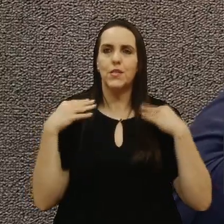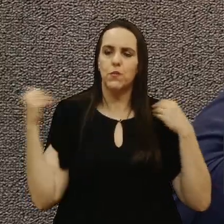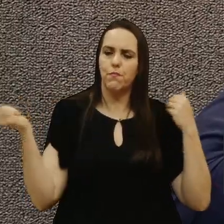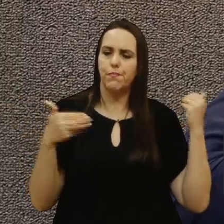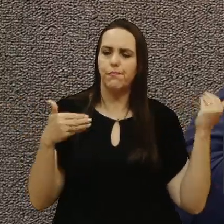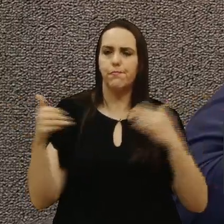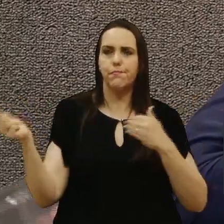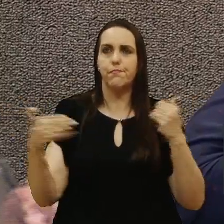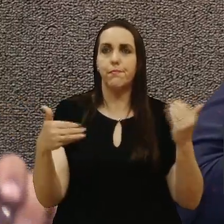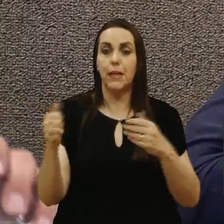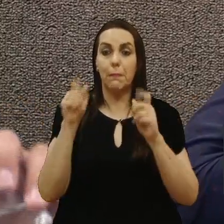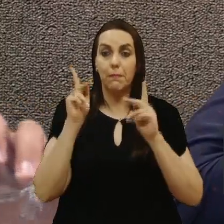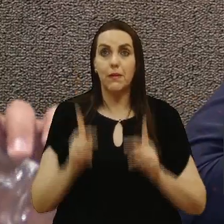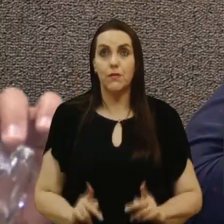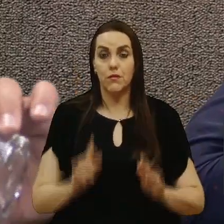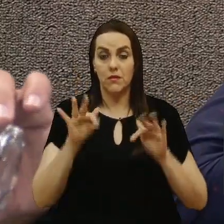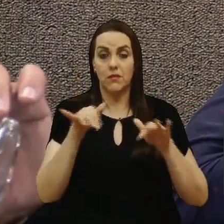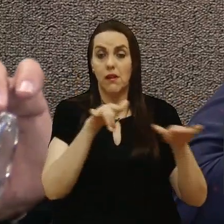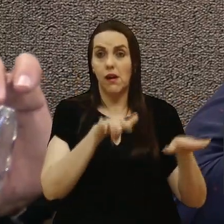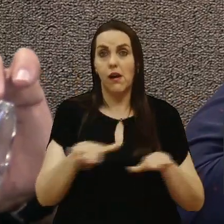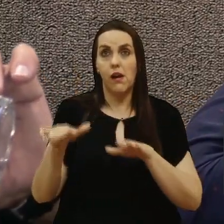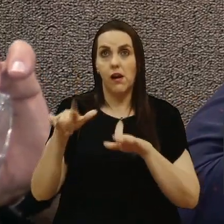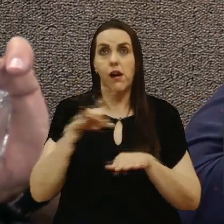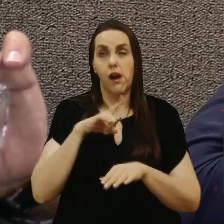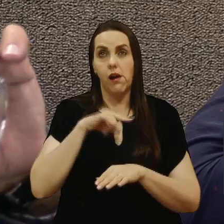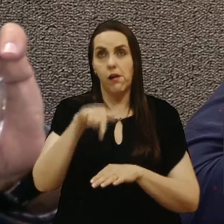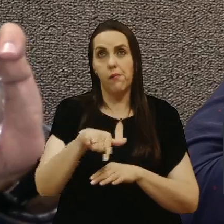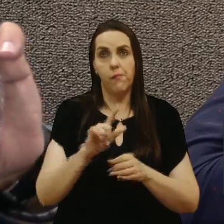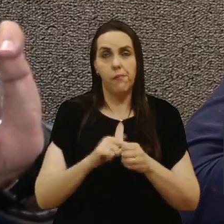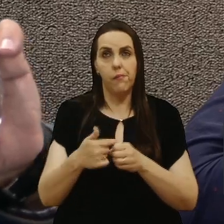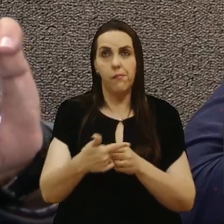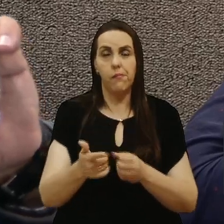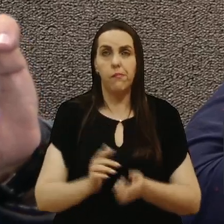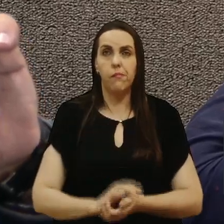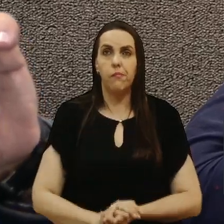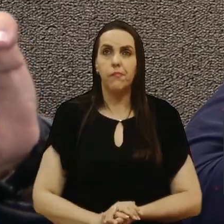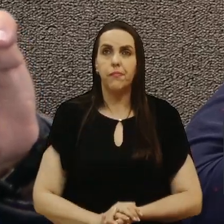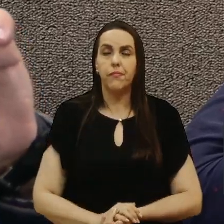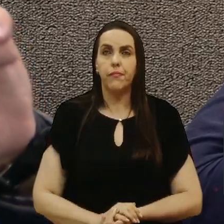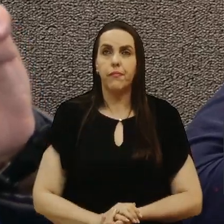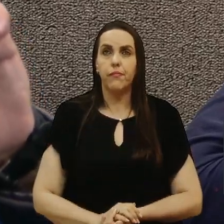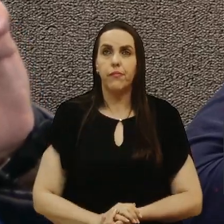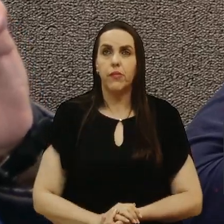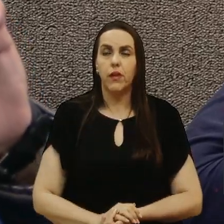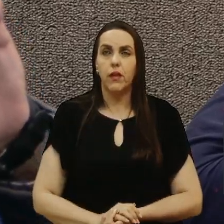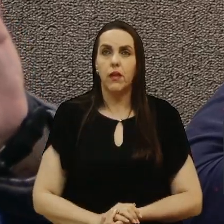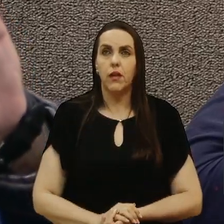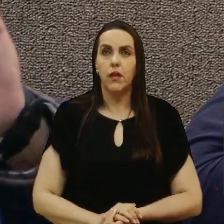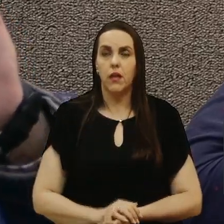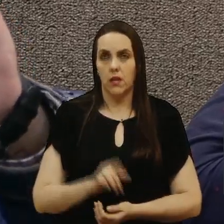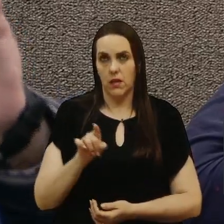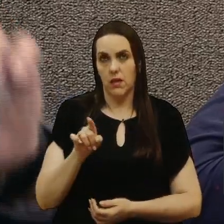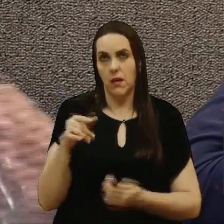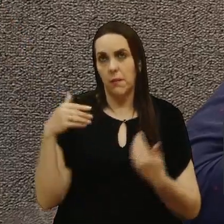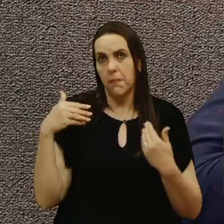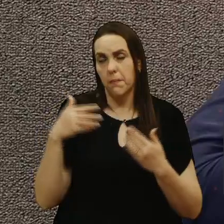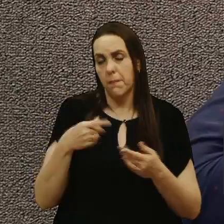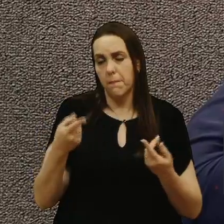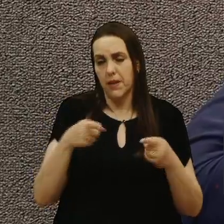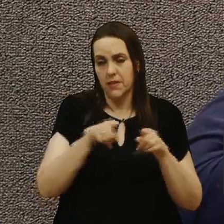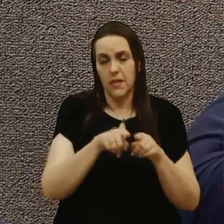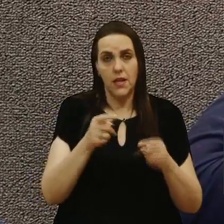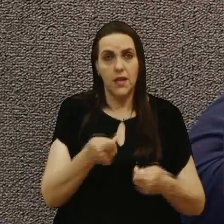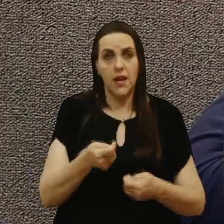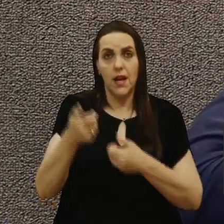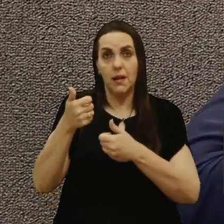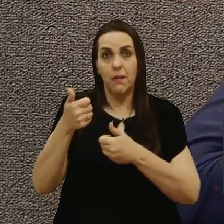vir pessoas para cá. Esse final de semana tinha um município aqui... Uma declaração de líder da bancada do No PCdoB. município aqui, parceiro nosso de Garibaldi, as